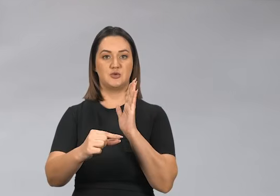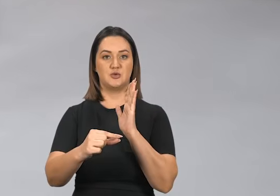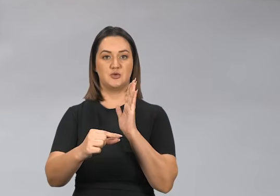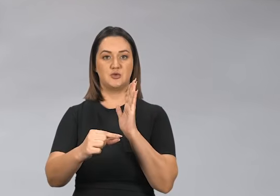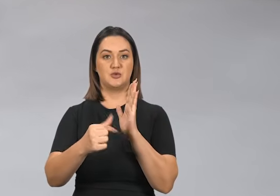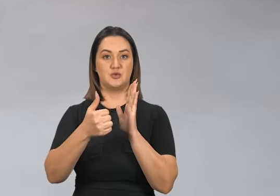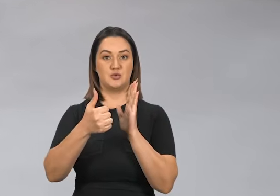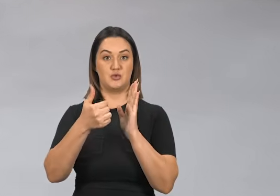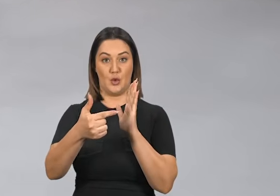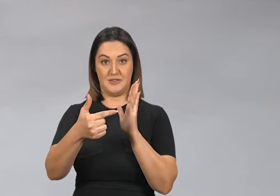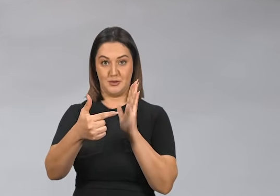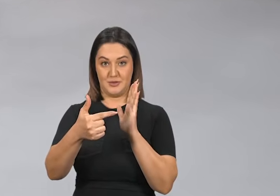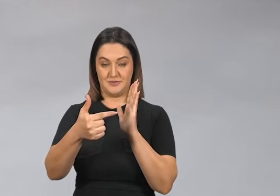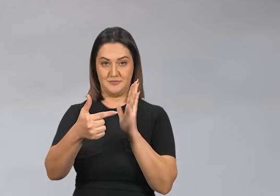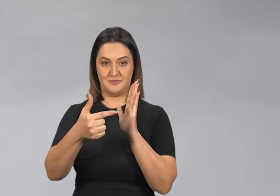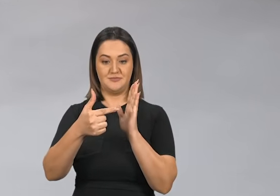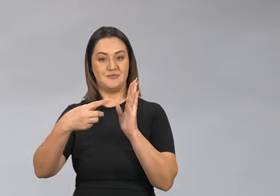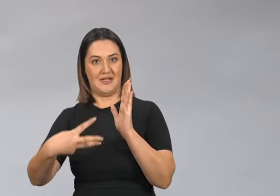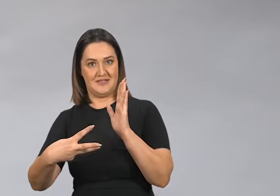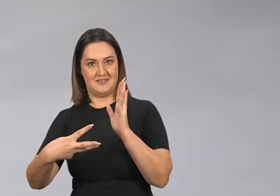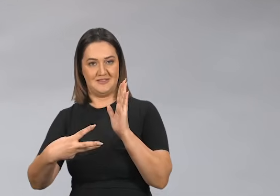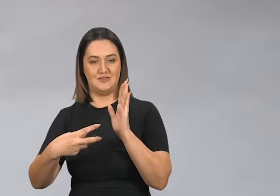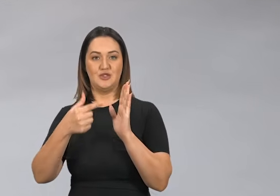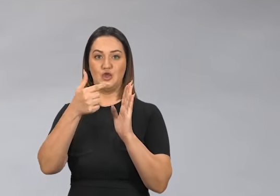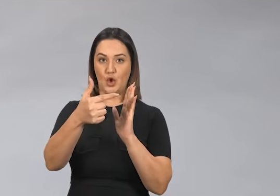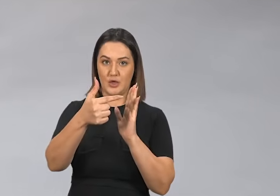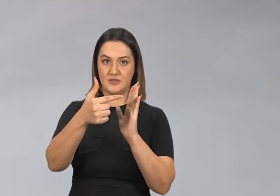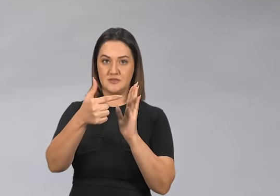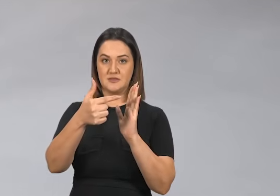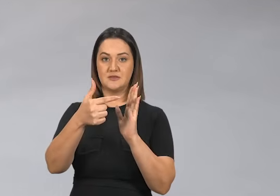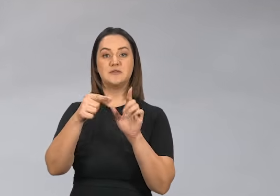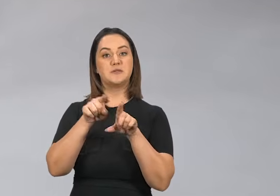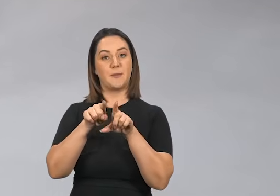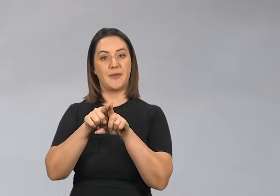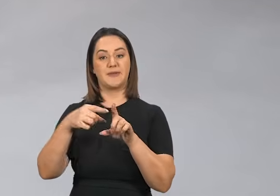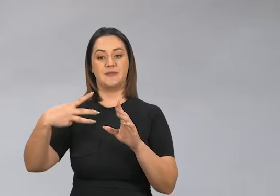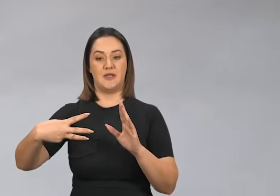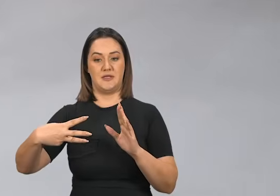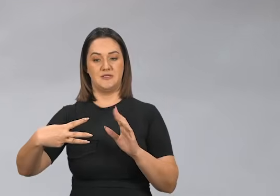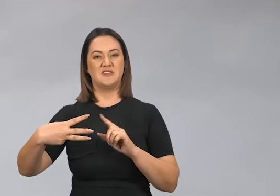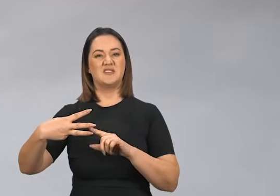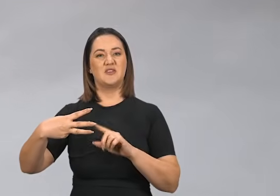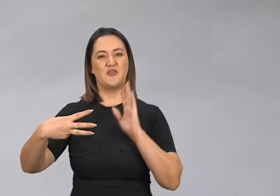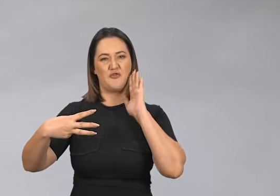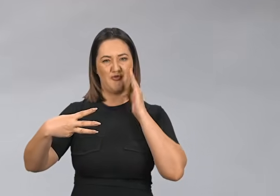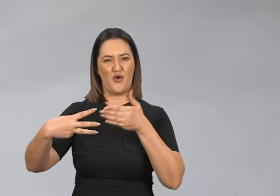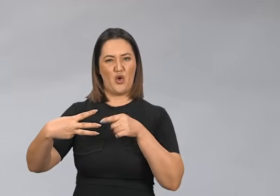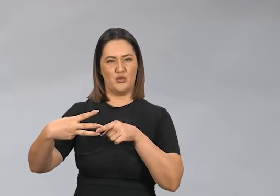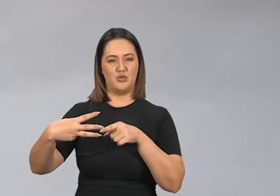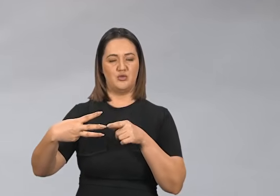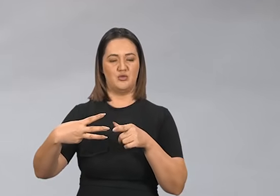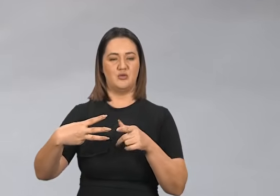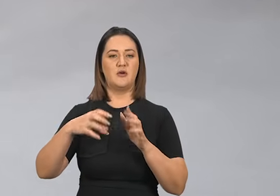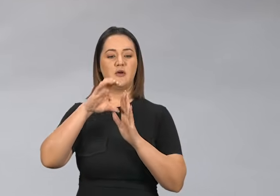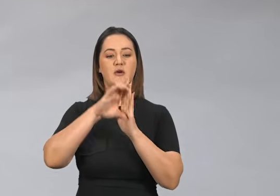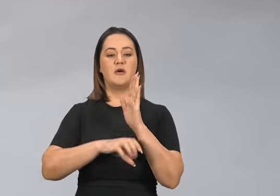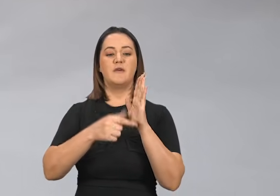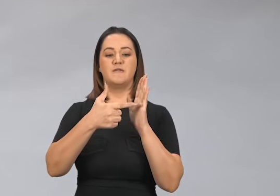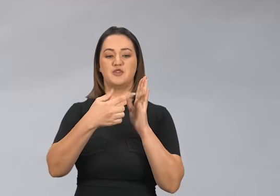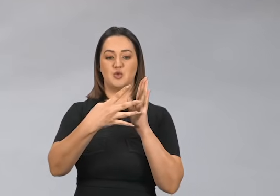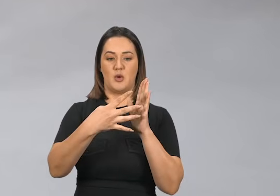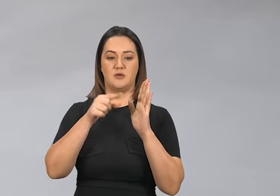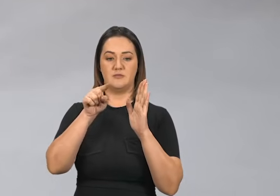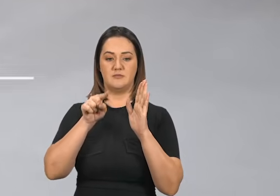de número 2, e também número 3. Especialmente aqui o verso 3. Vamos pegar Mateus